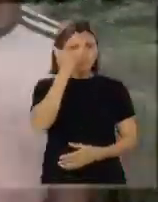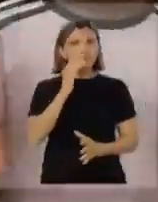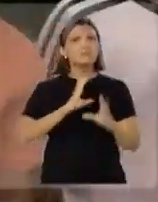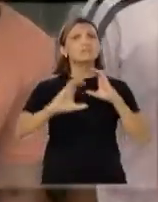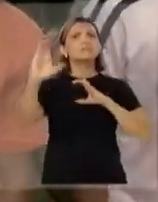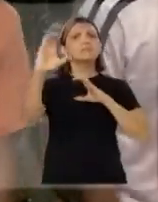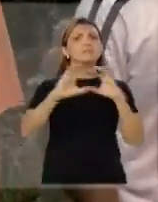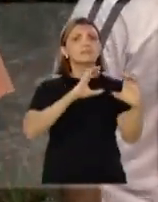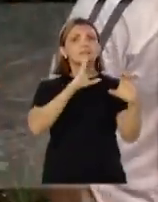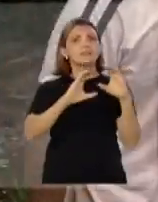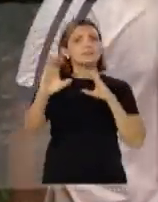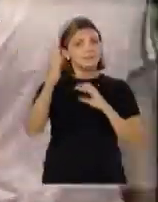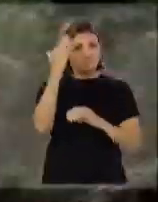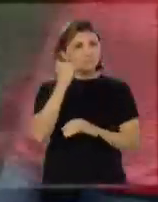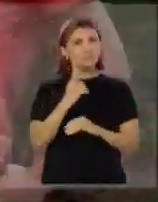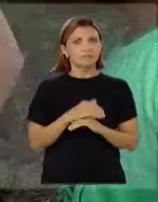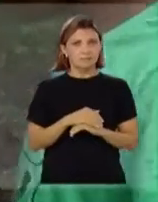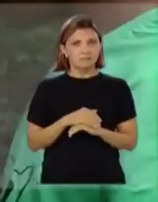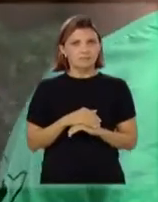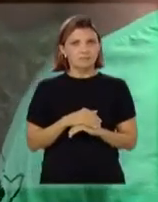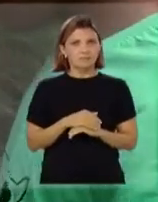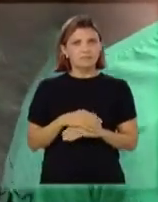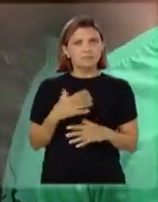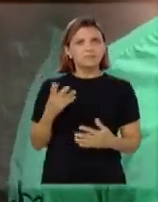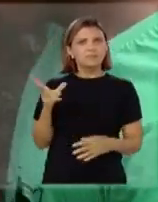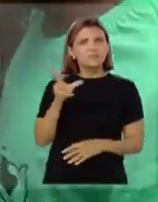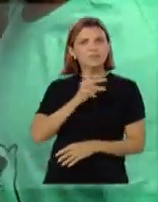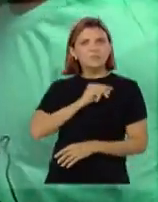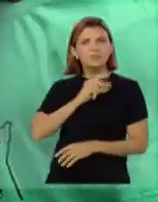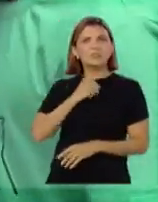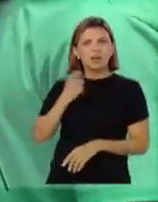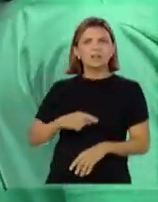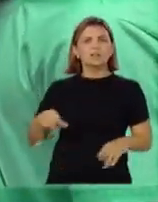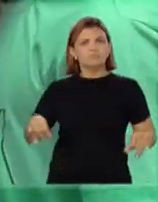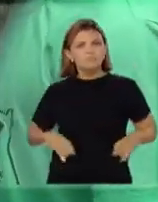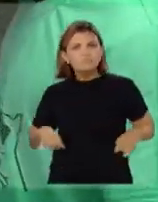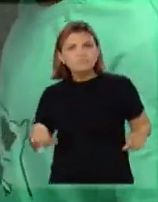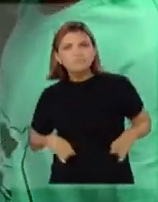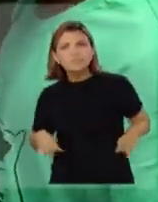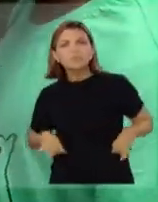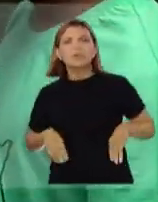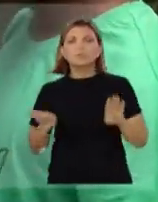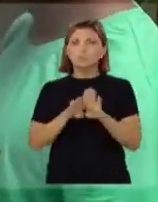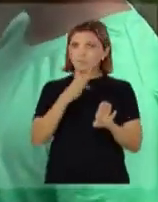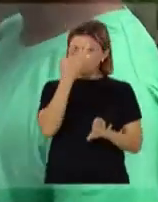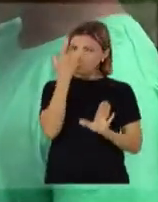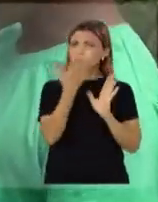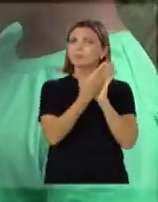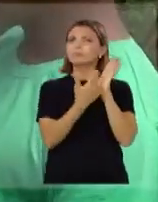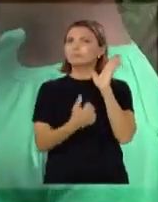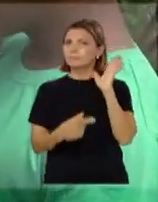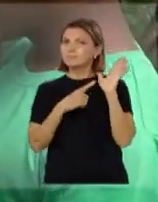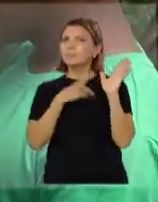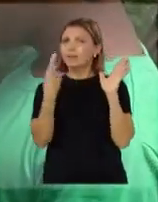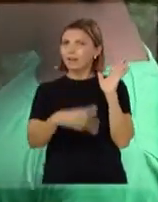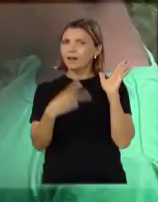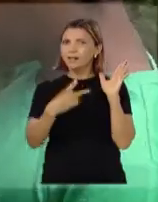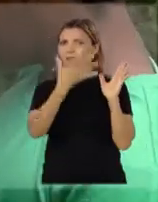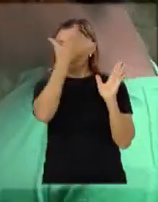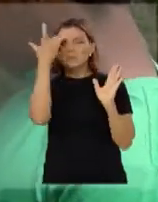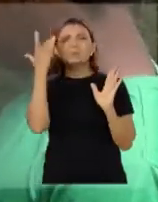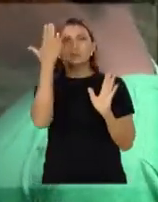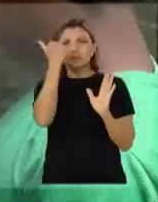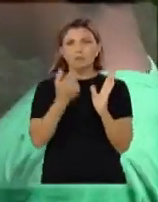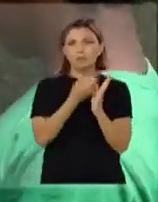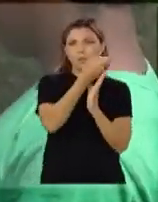o hino nacional. Então ainda pensar que a gente é tudo estrangeiro. É. É, o clima seco daqui está na vida dura, mas também está na arte, né? É,